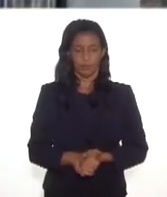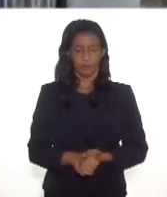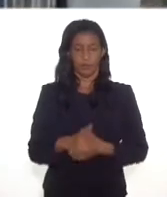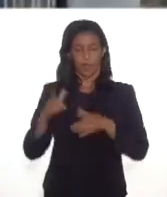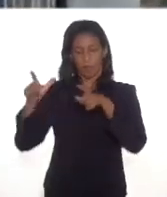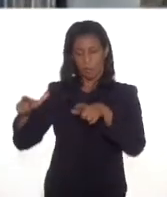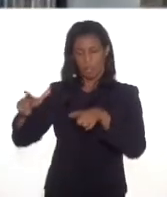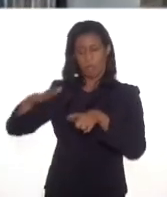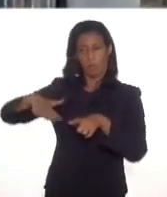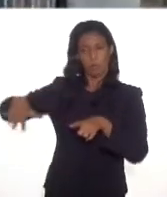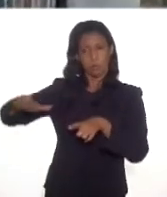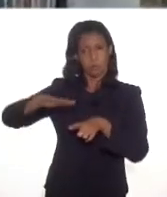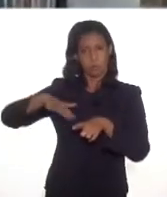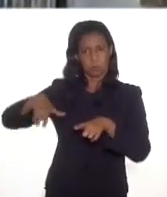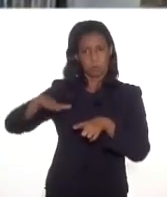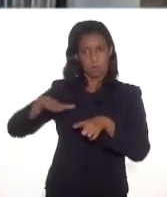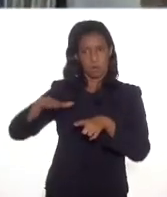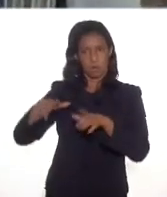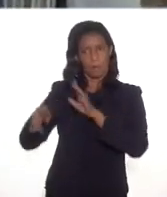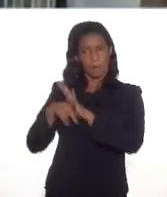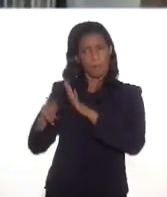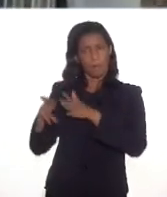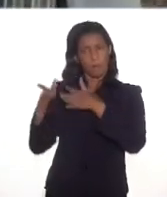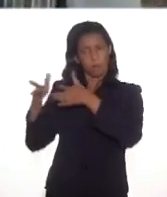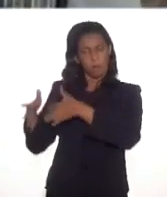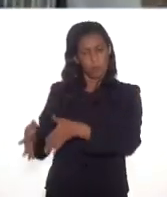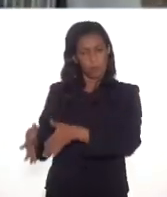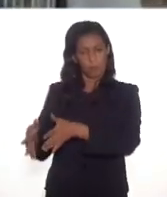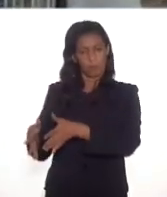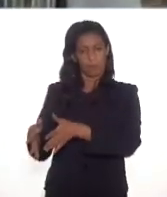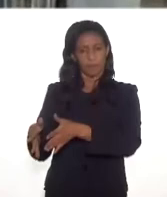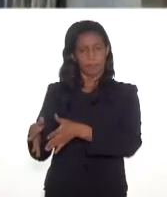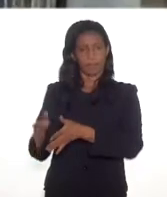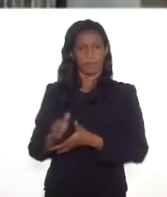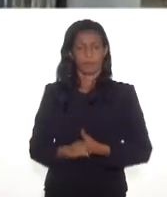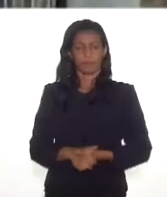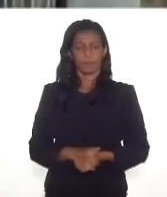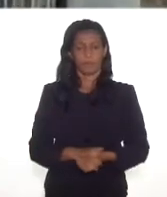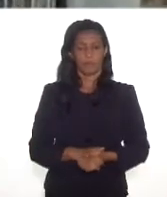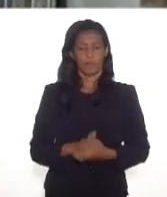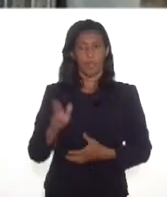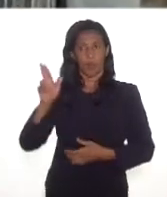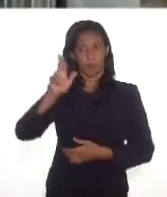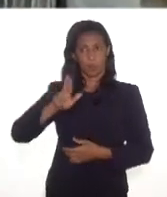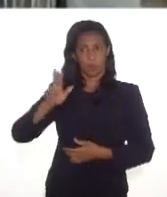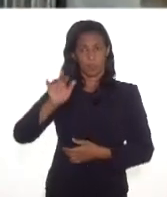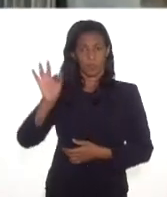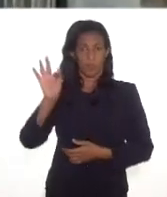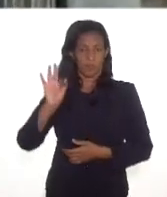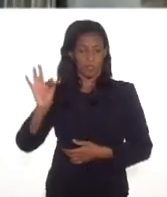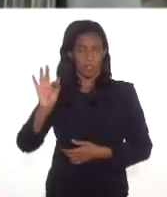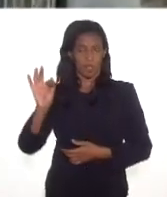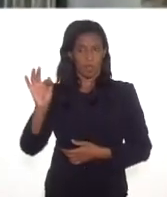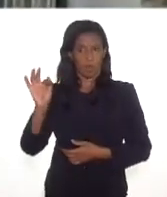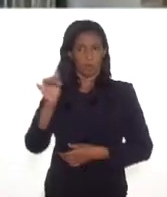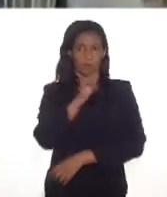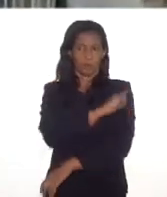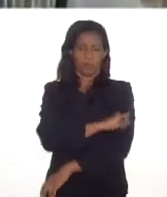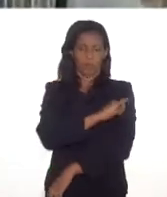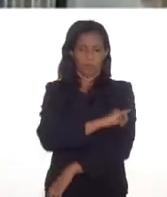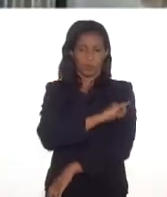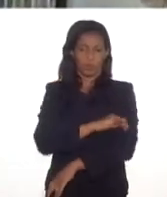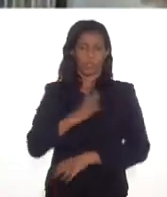área destinada, é uma área cuja proprietária é a Universidade Federal do Rio de Janeiro.